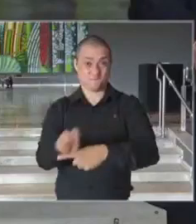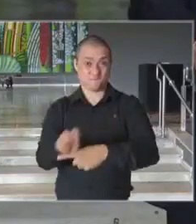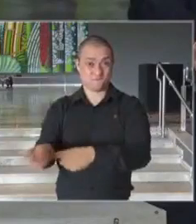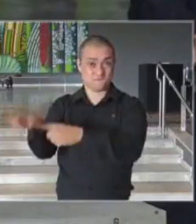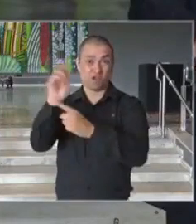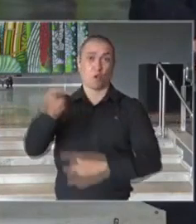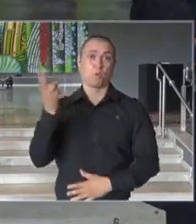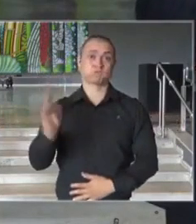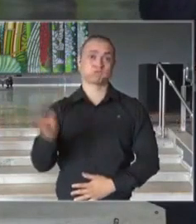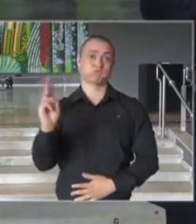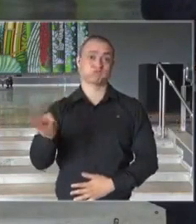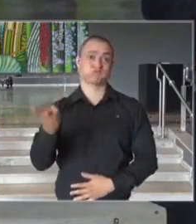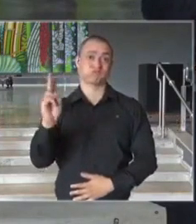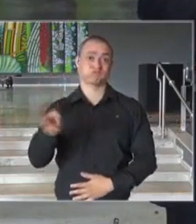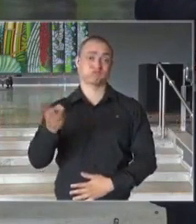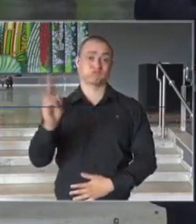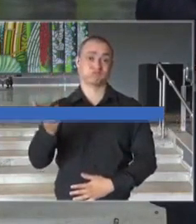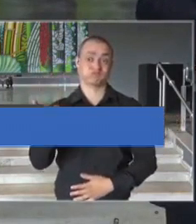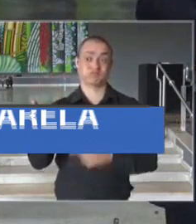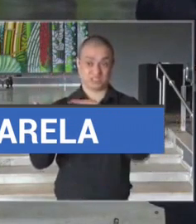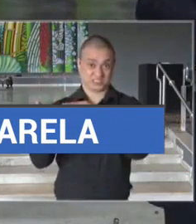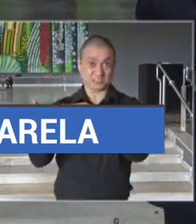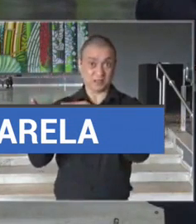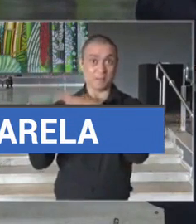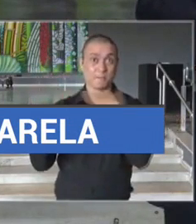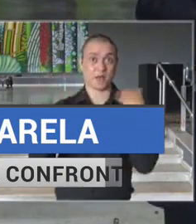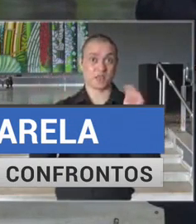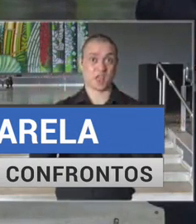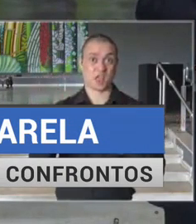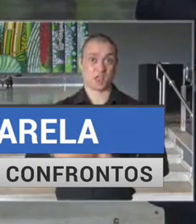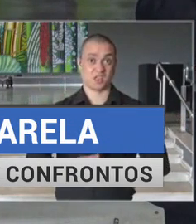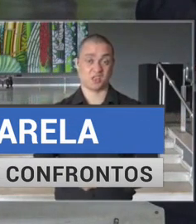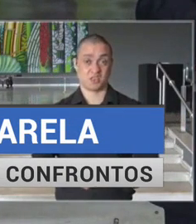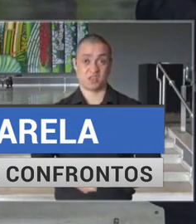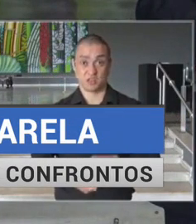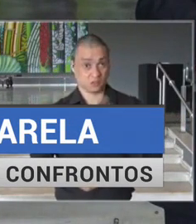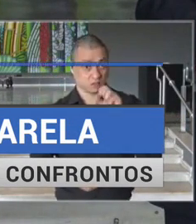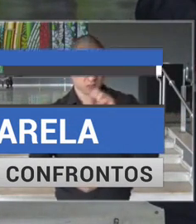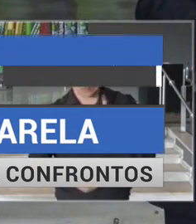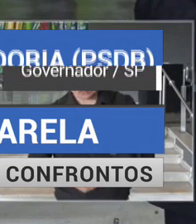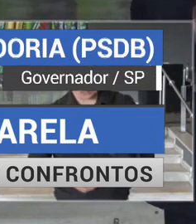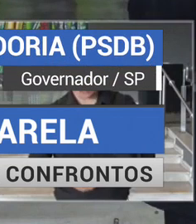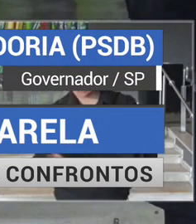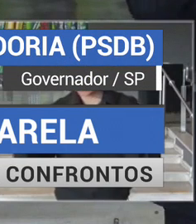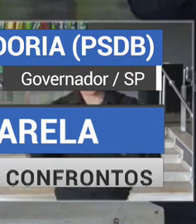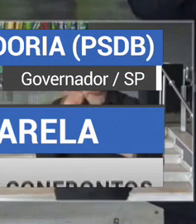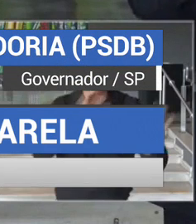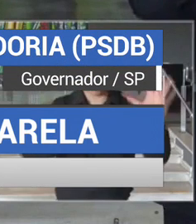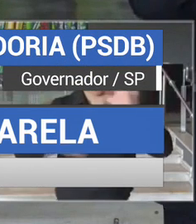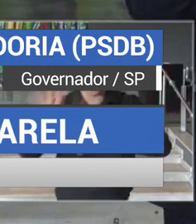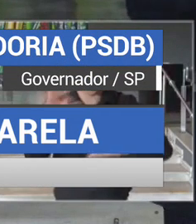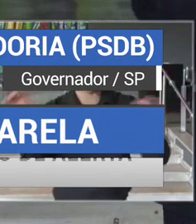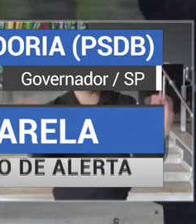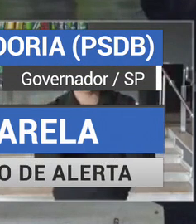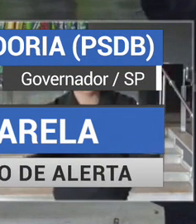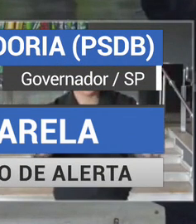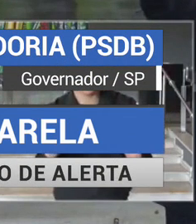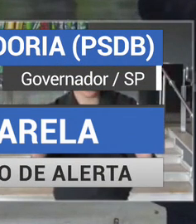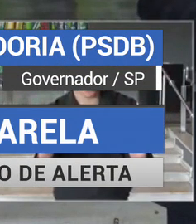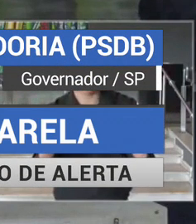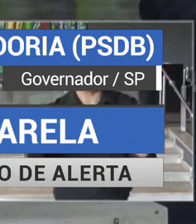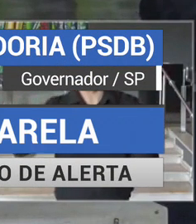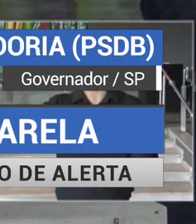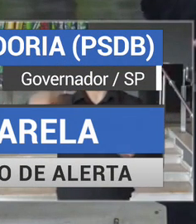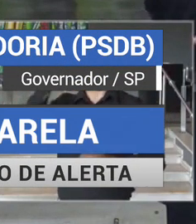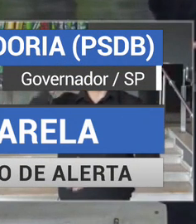coronavírus a palavra de ordem é cautela que nós não tomarmos medidas de cautela como